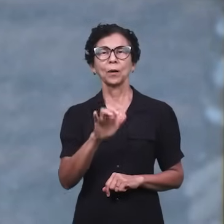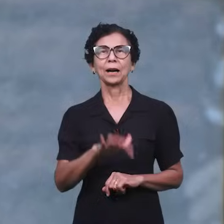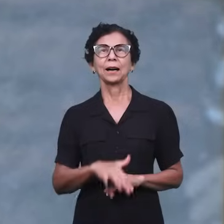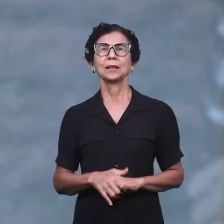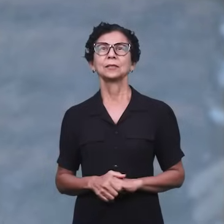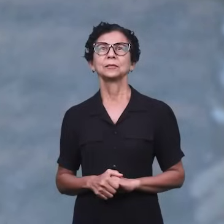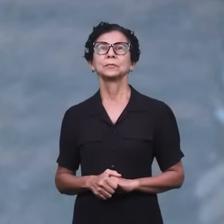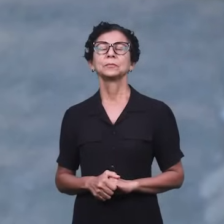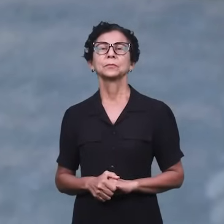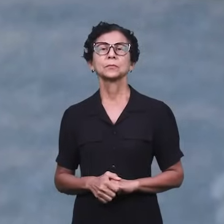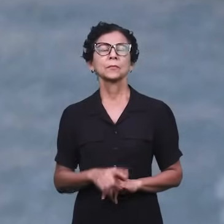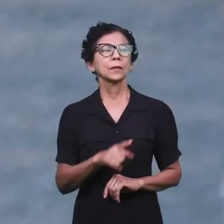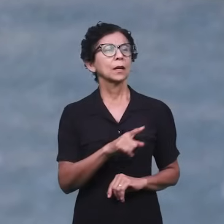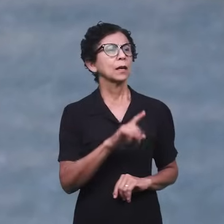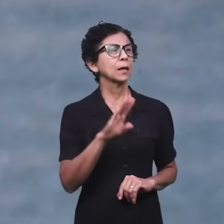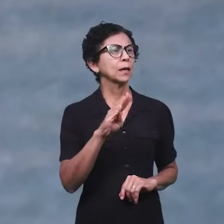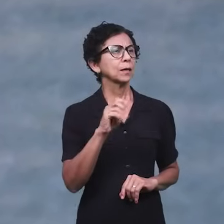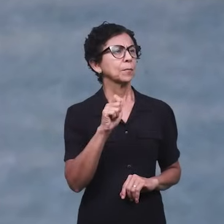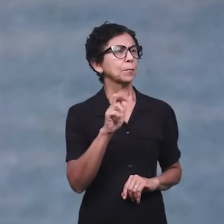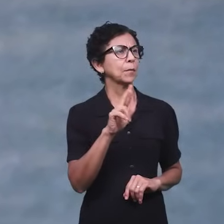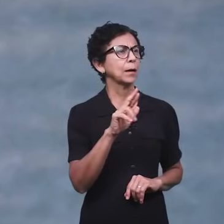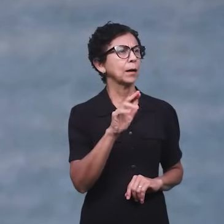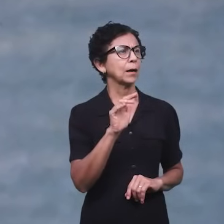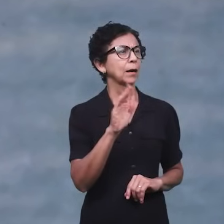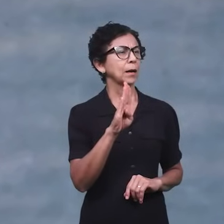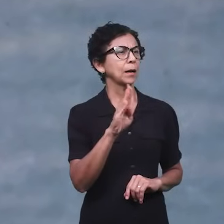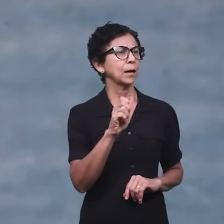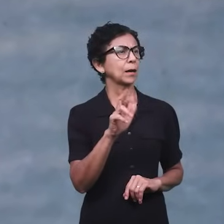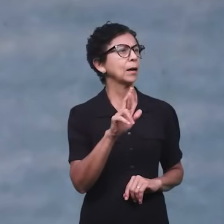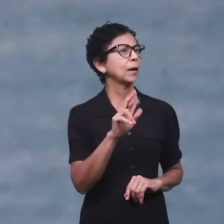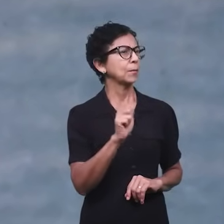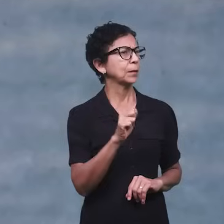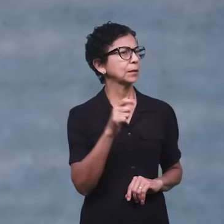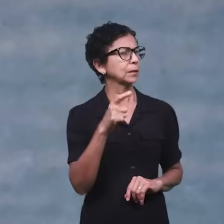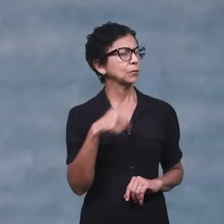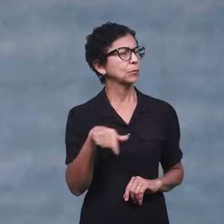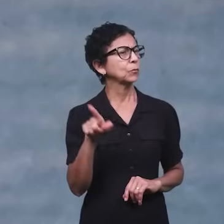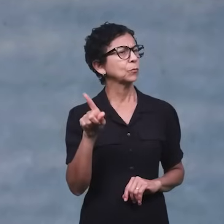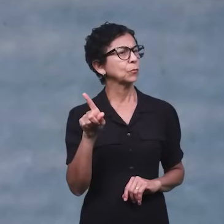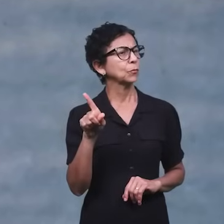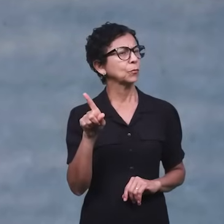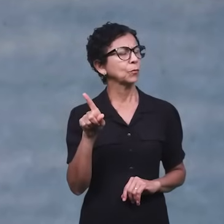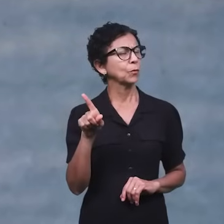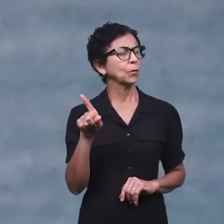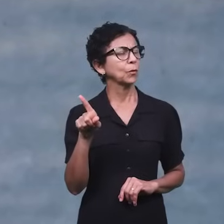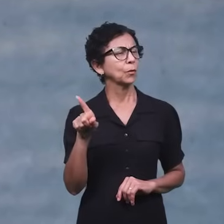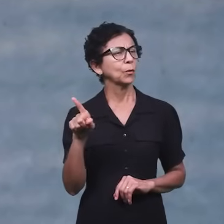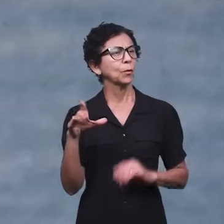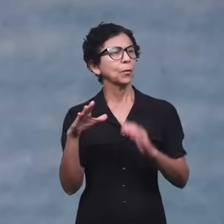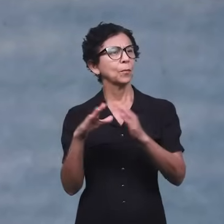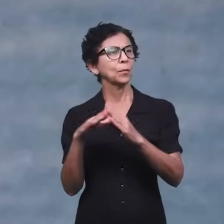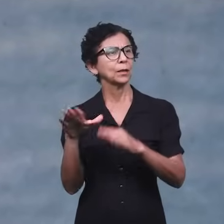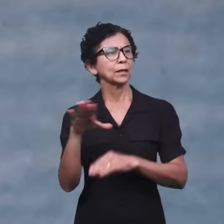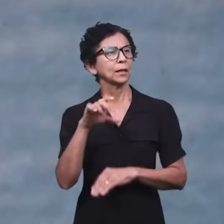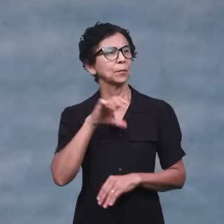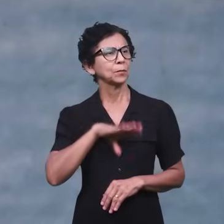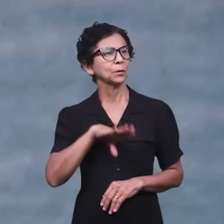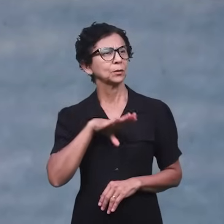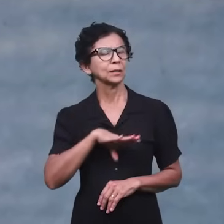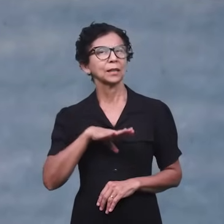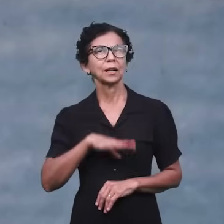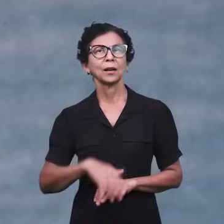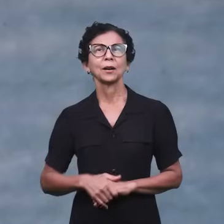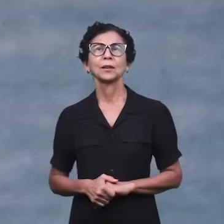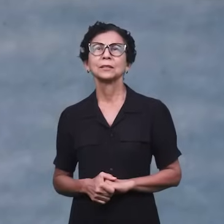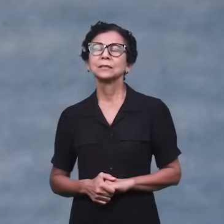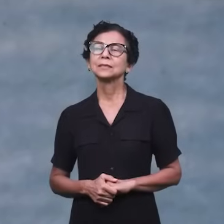nossa irmã Bárbara Rossini Bárbara que Aliás foi lá da nossa igreja praia 4 por um período tá lá em Portugal agora n Bárbara Deus